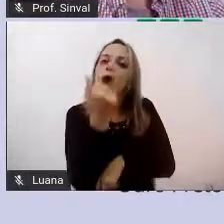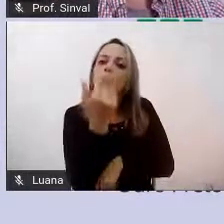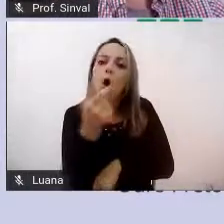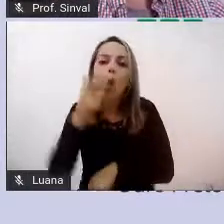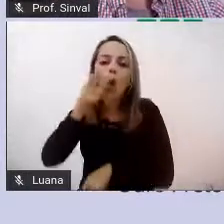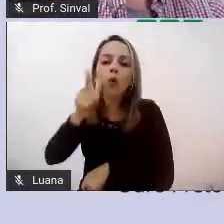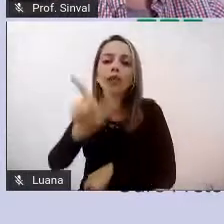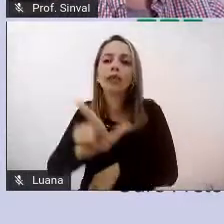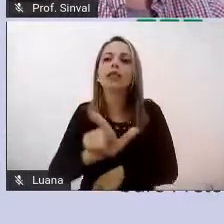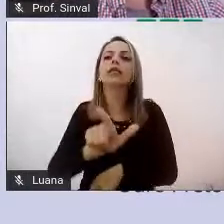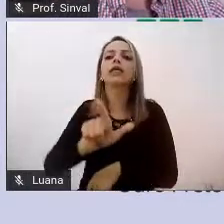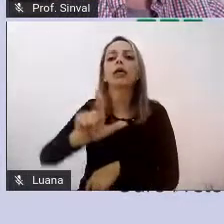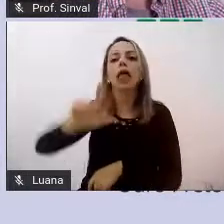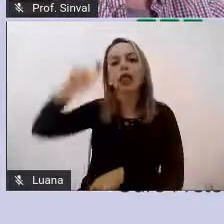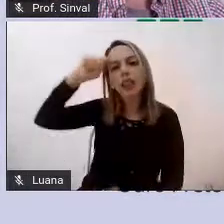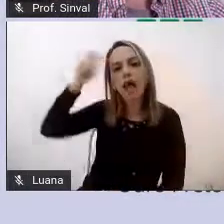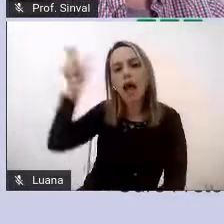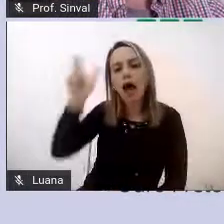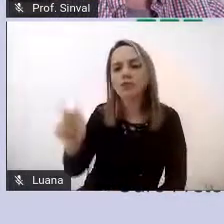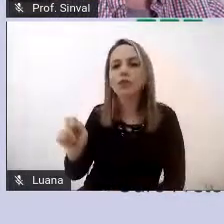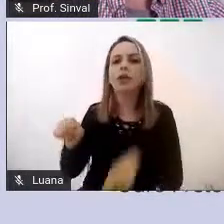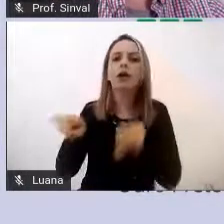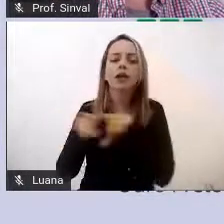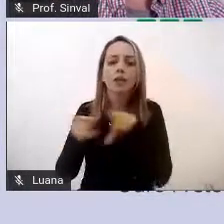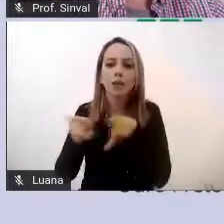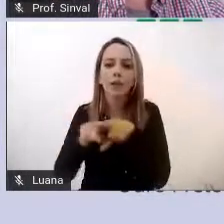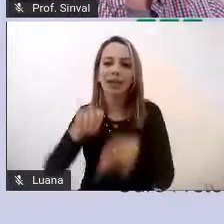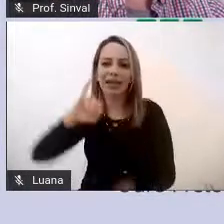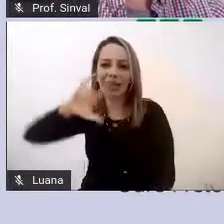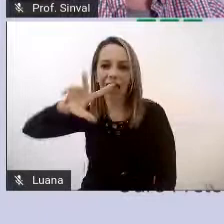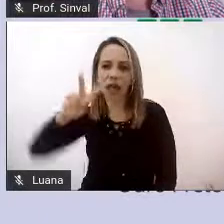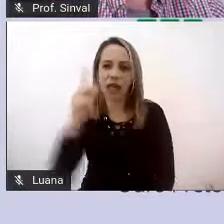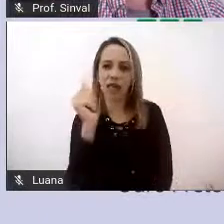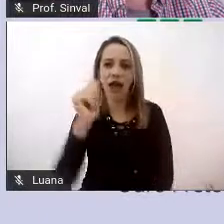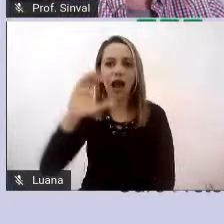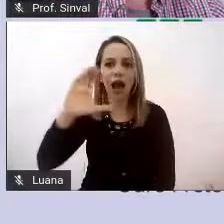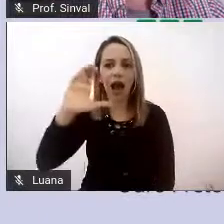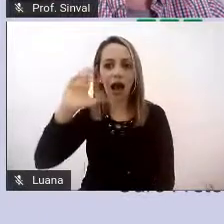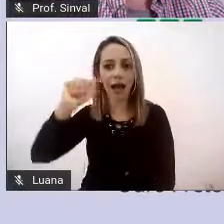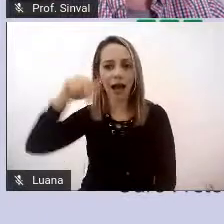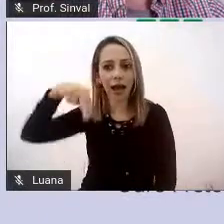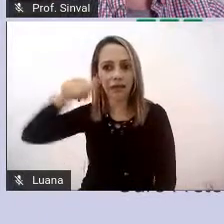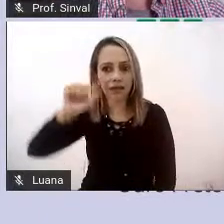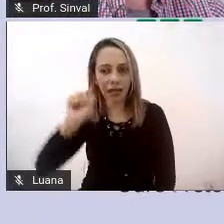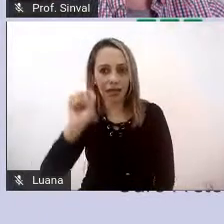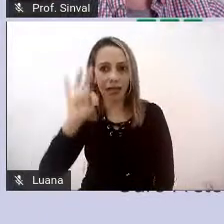são territórios dos inimigos. Então, a gente tem primeira grande preocupação